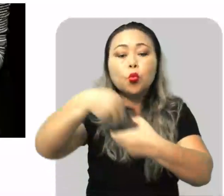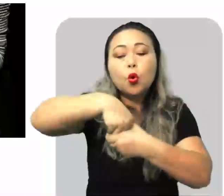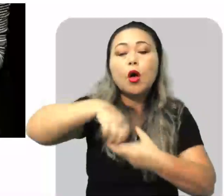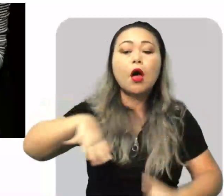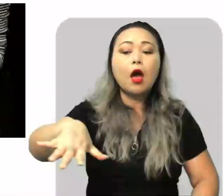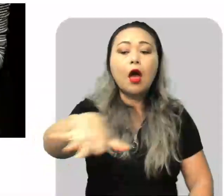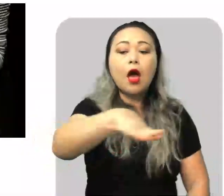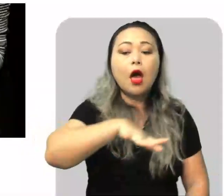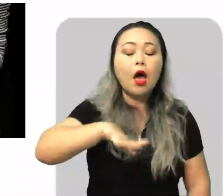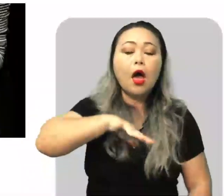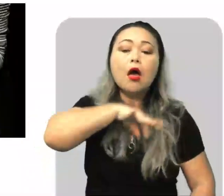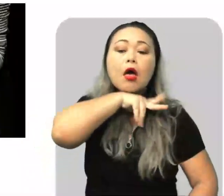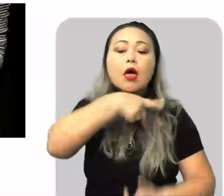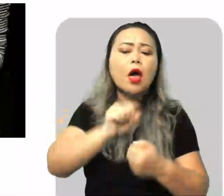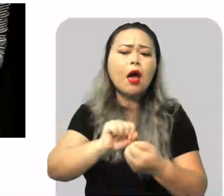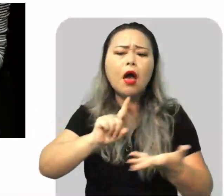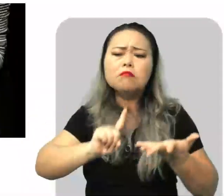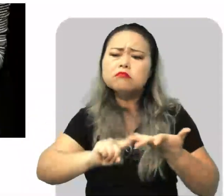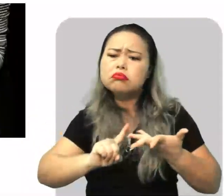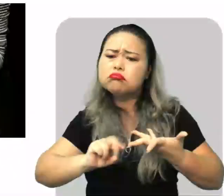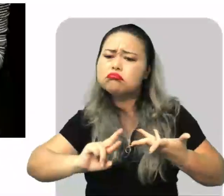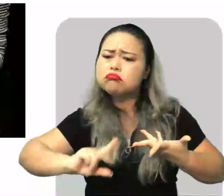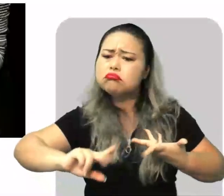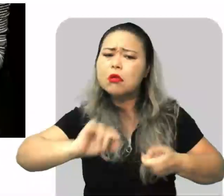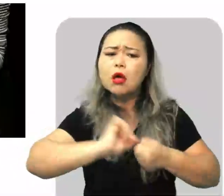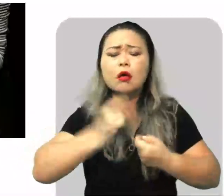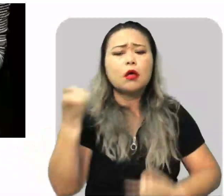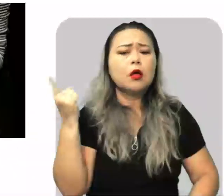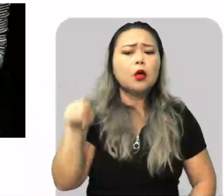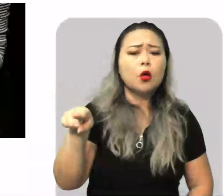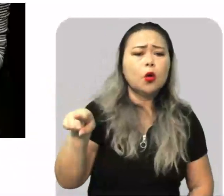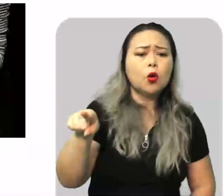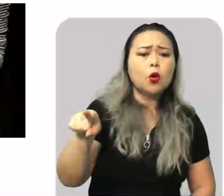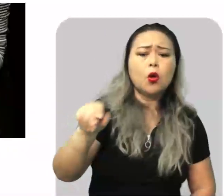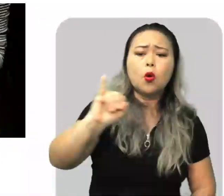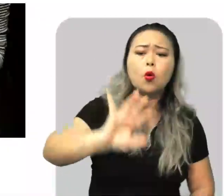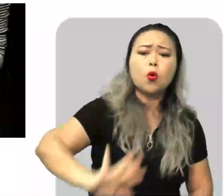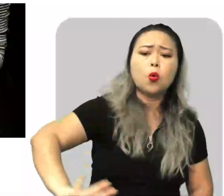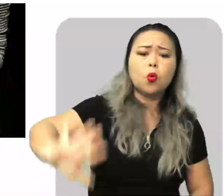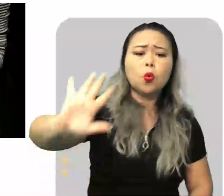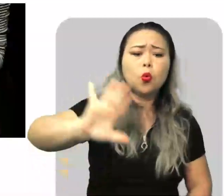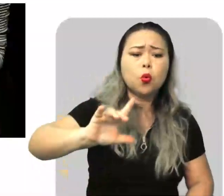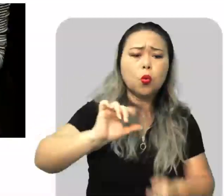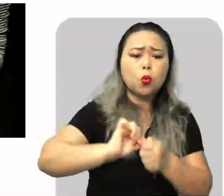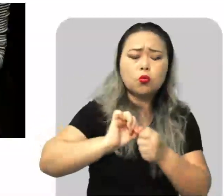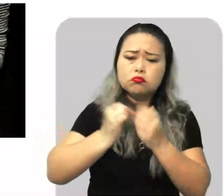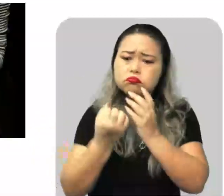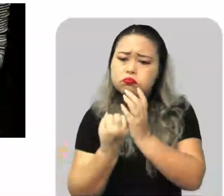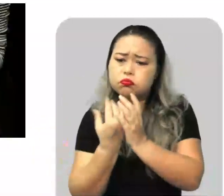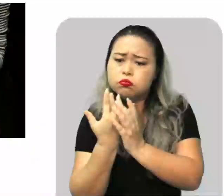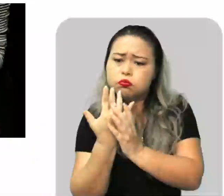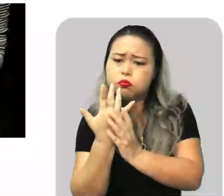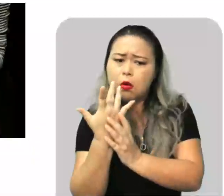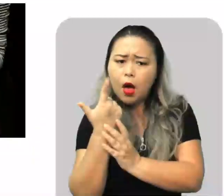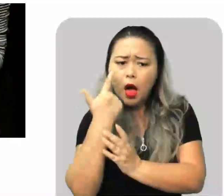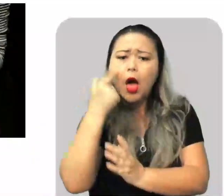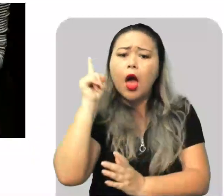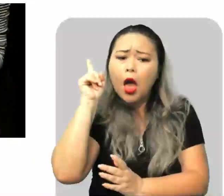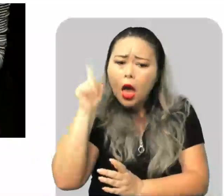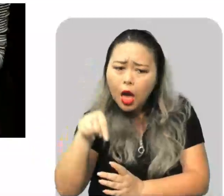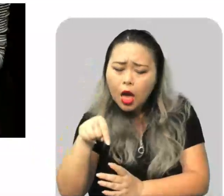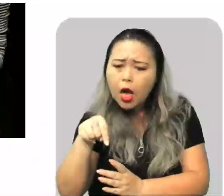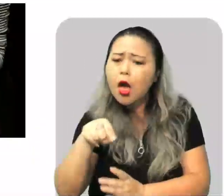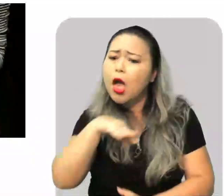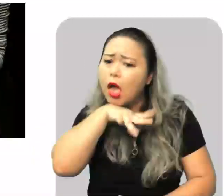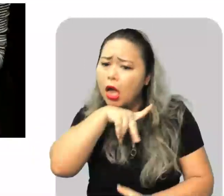reino animalia, é muito variável. E aí a gente colocou aí uma imagem de um porífero. Professora, isso